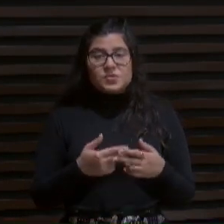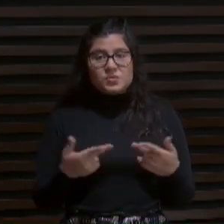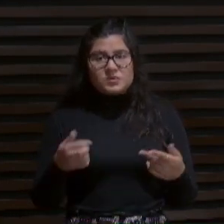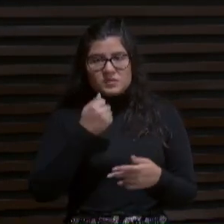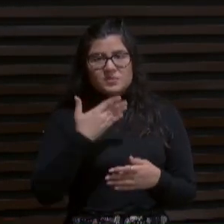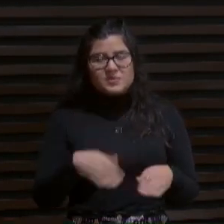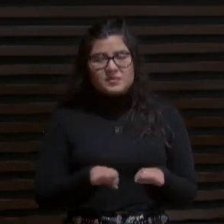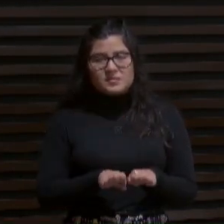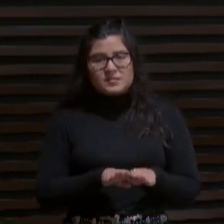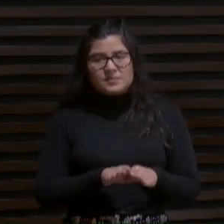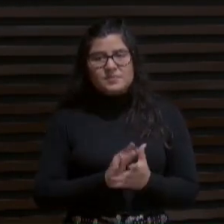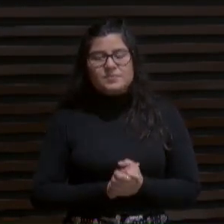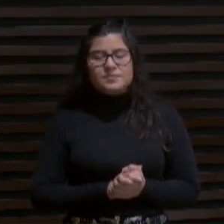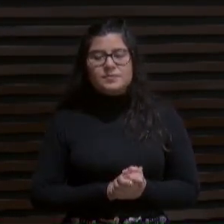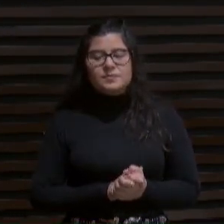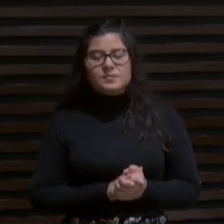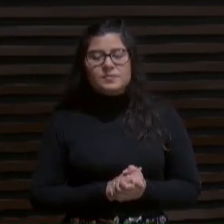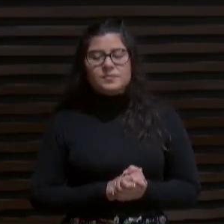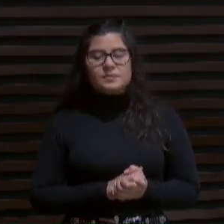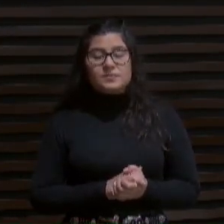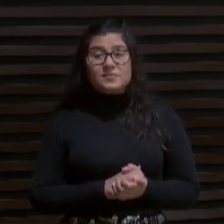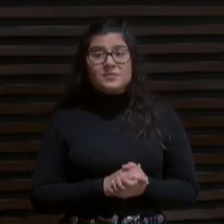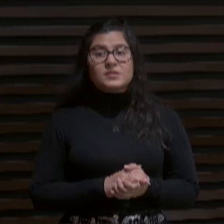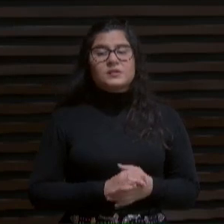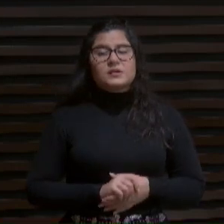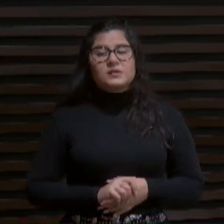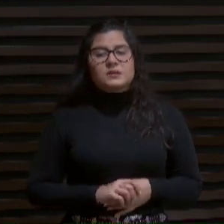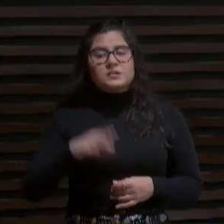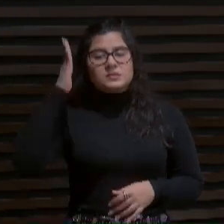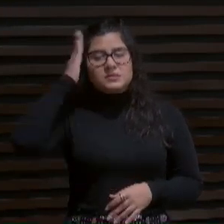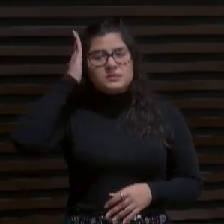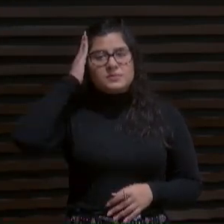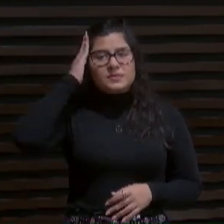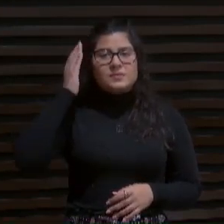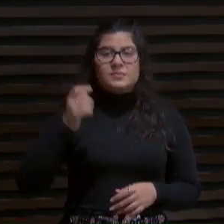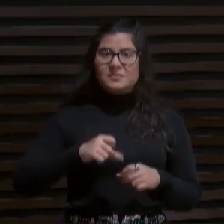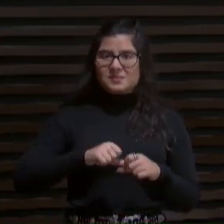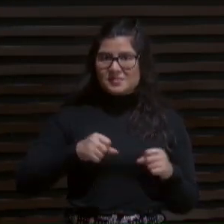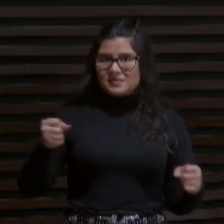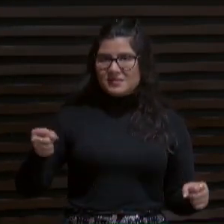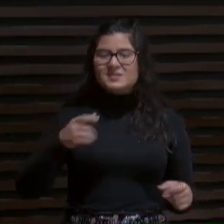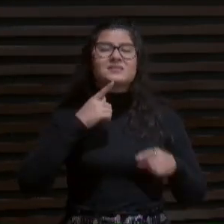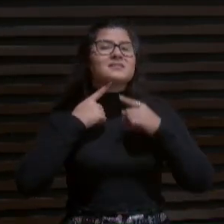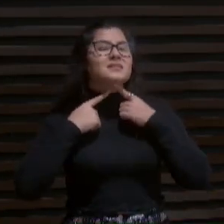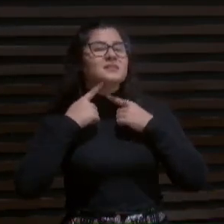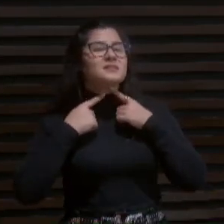aquilo que este havia pedido, mas ele vai além. Ele sabia do grande desejo, mas também da